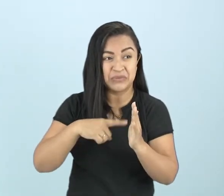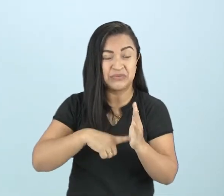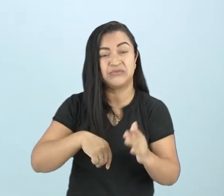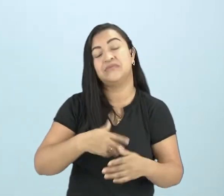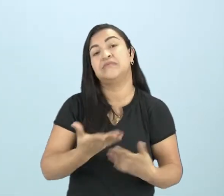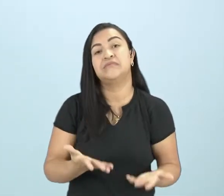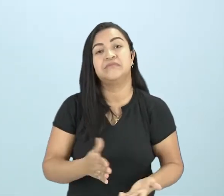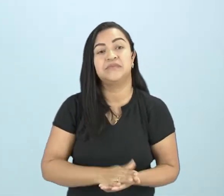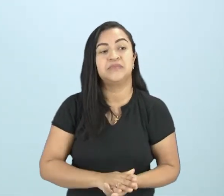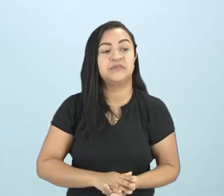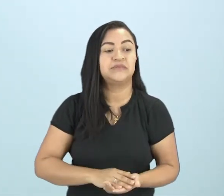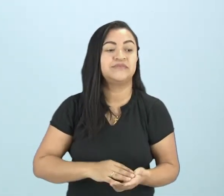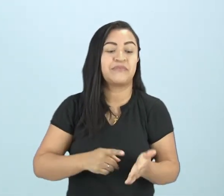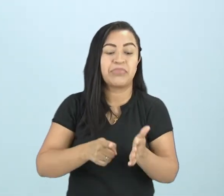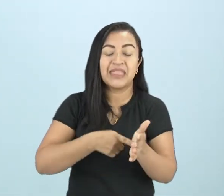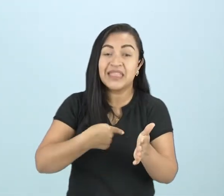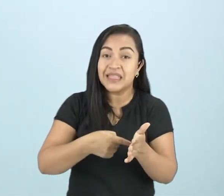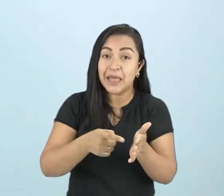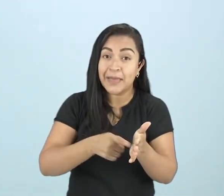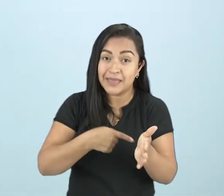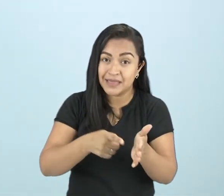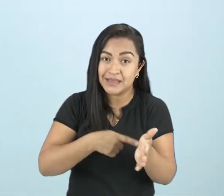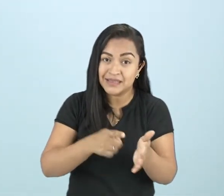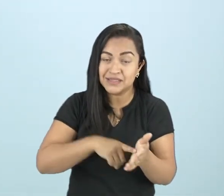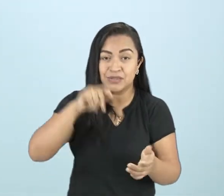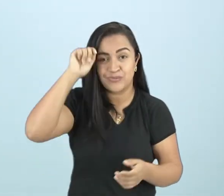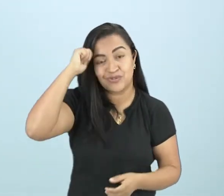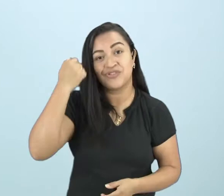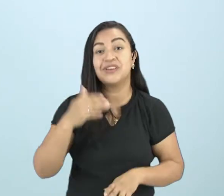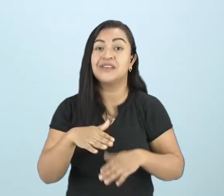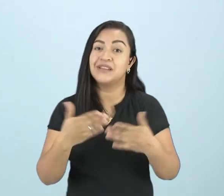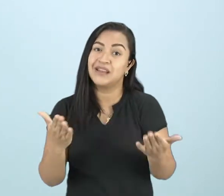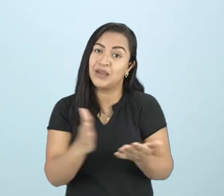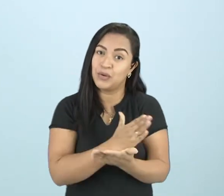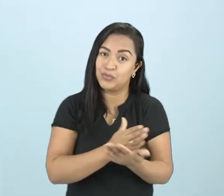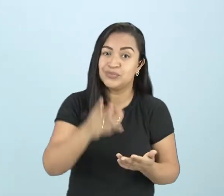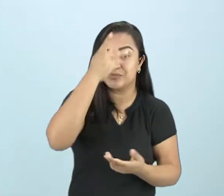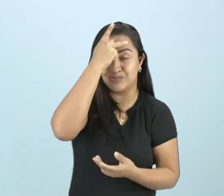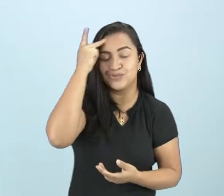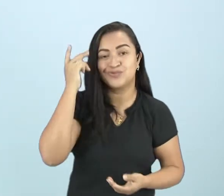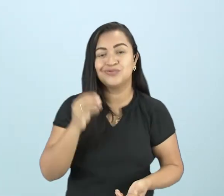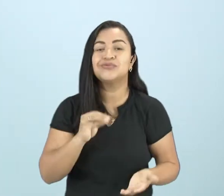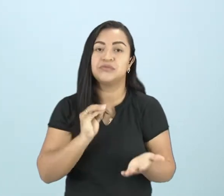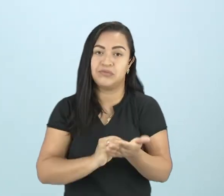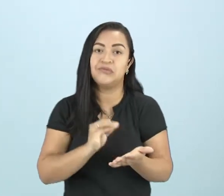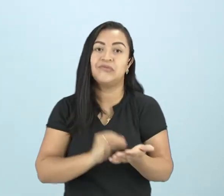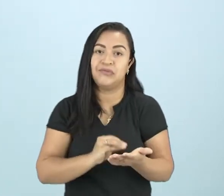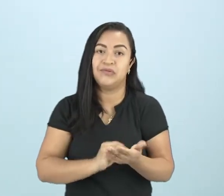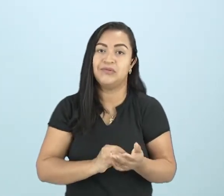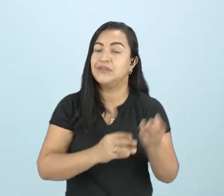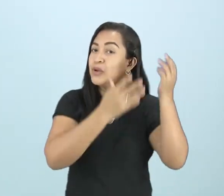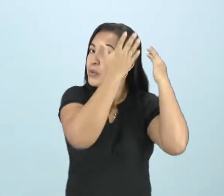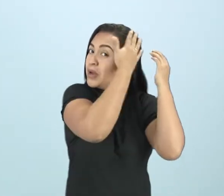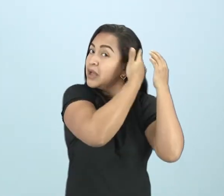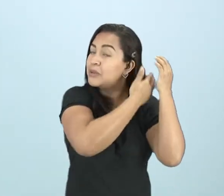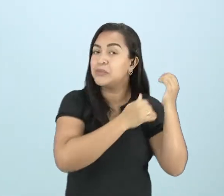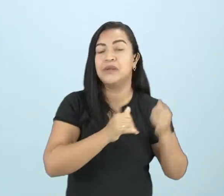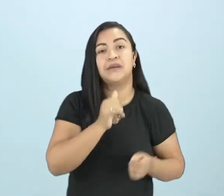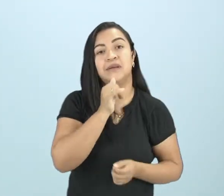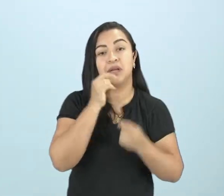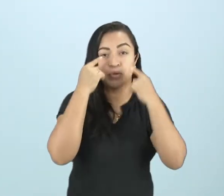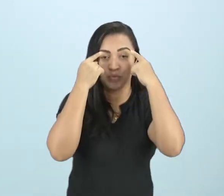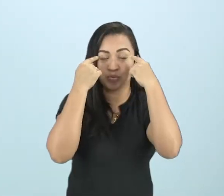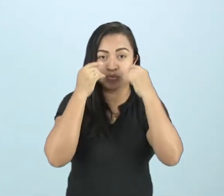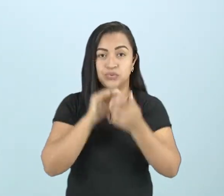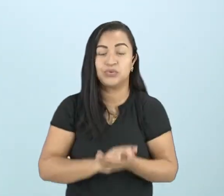nós vamos ter indivíduos que vão ter ausência do pigmento. O que é esse pigmento? Então o nosso cabelo, a cor da pele, nossos olhos, ele